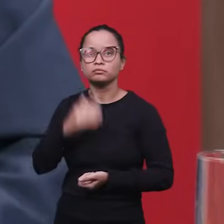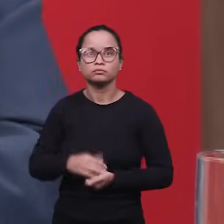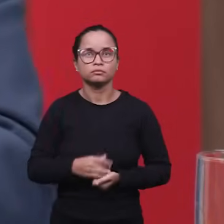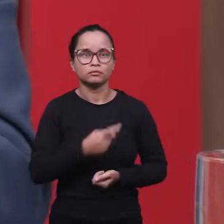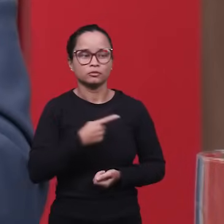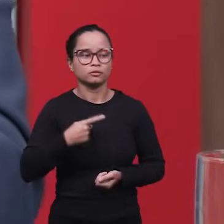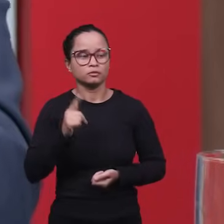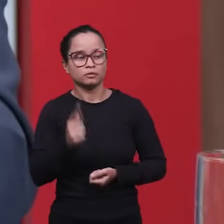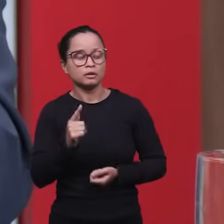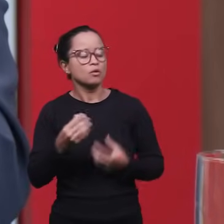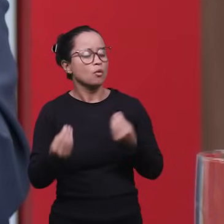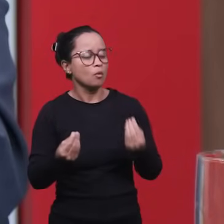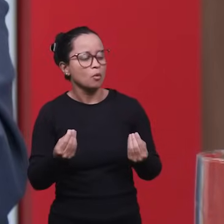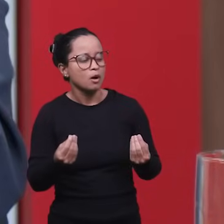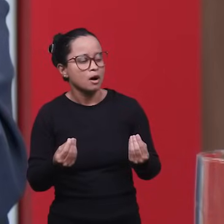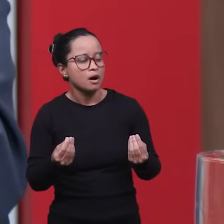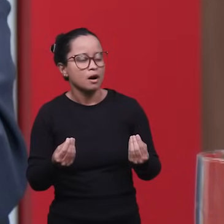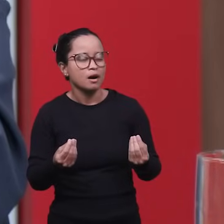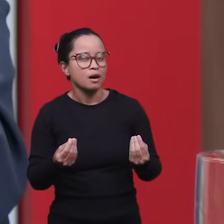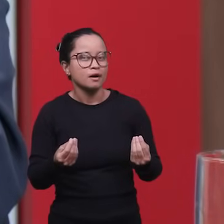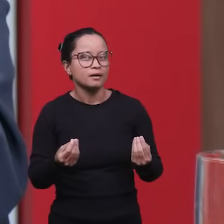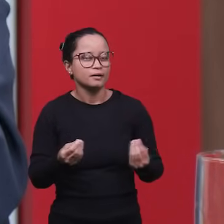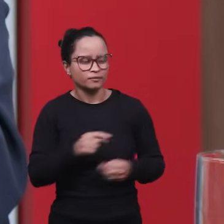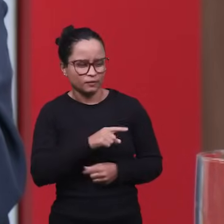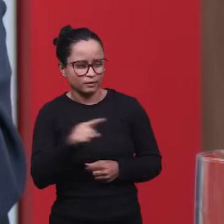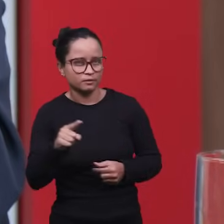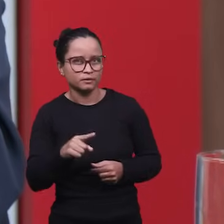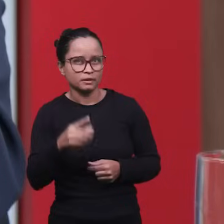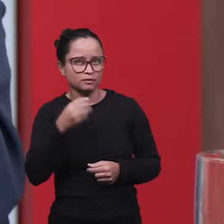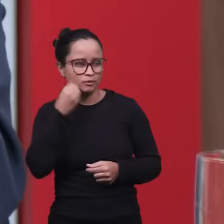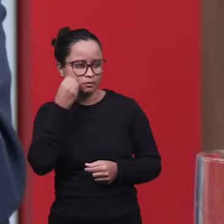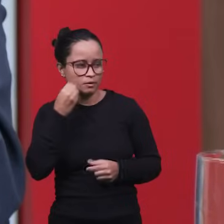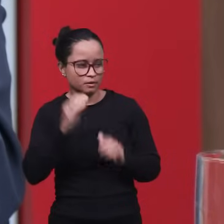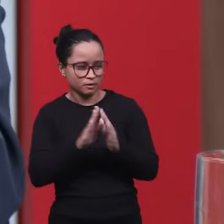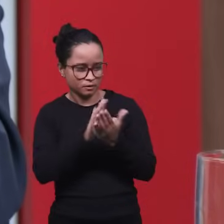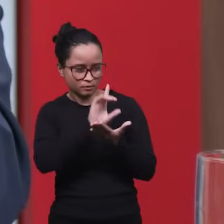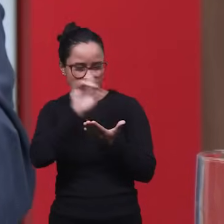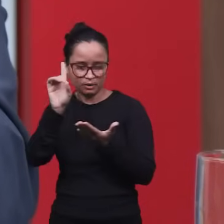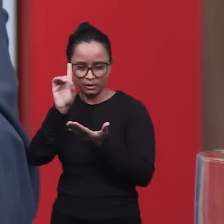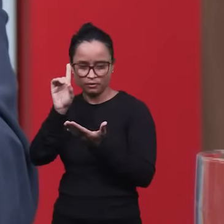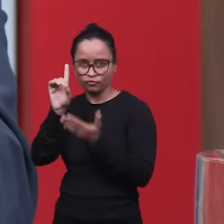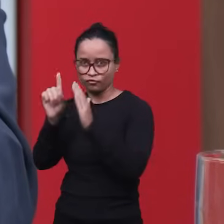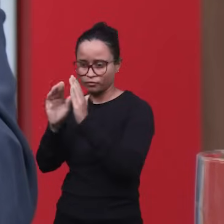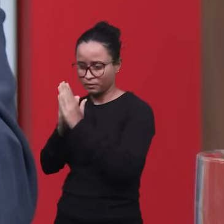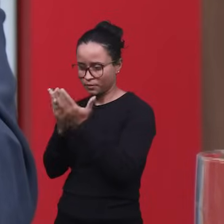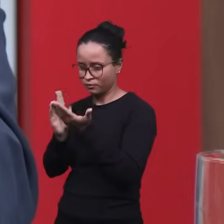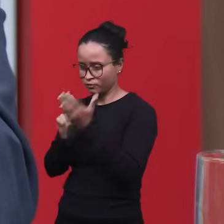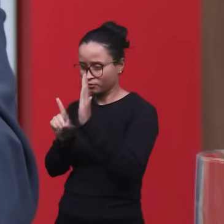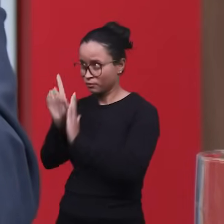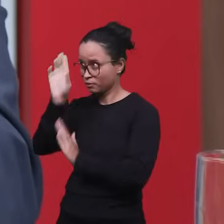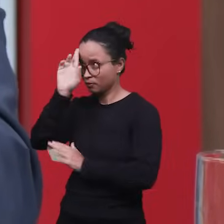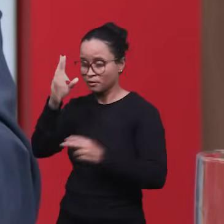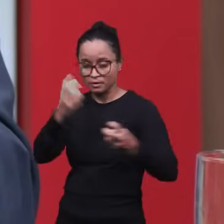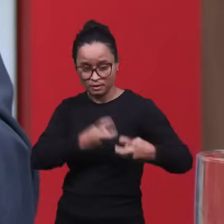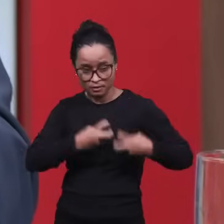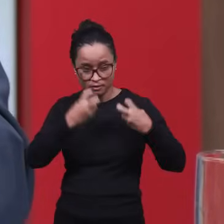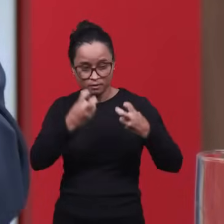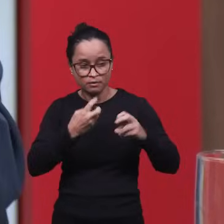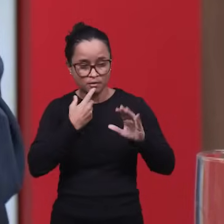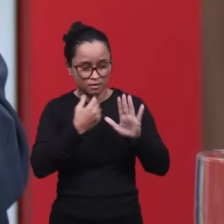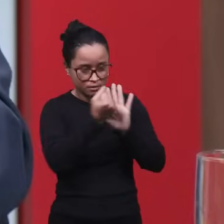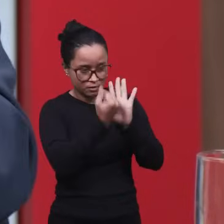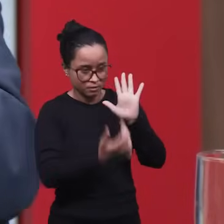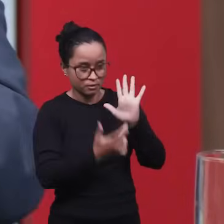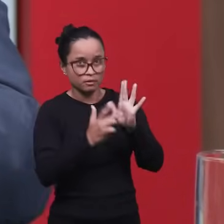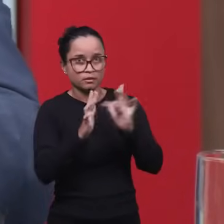Aí o pastor Eduardo diz, mas como a palavra? Vocês têm experiência em consultar a palavra, clamando pelo sangue